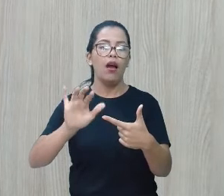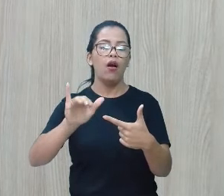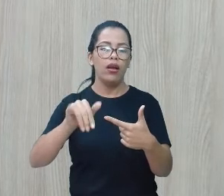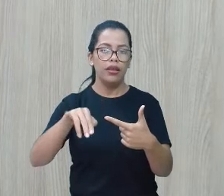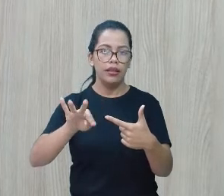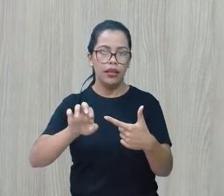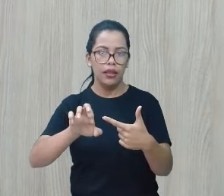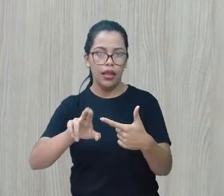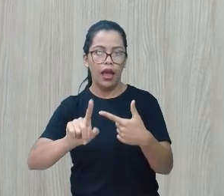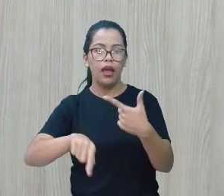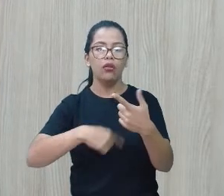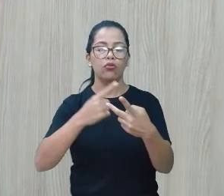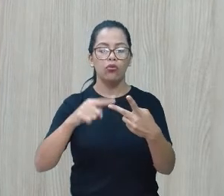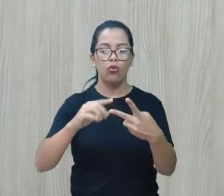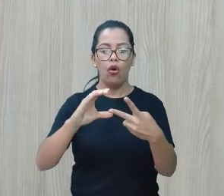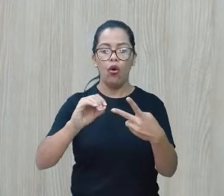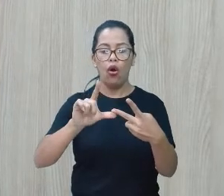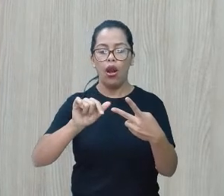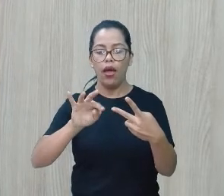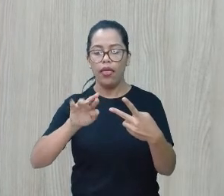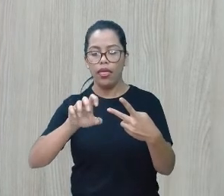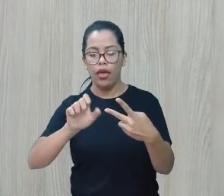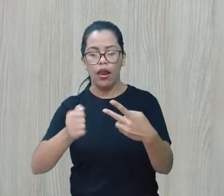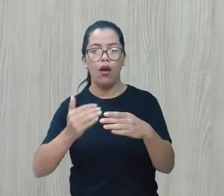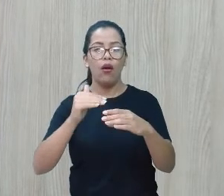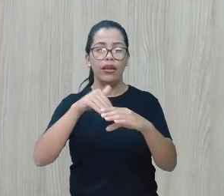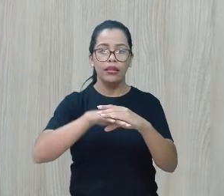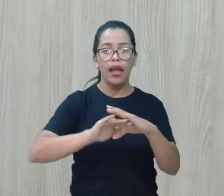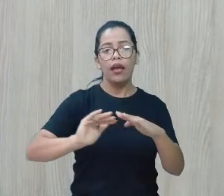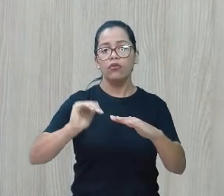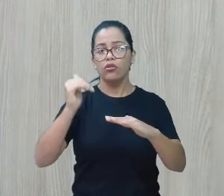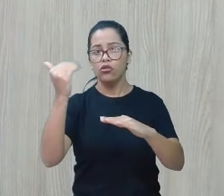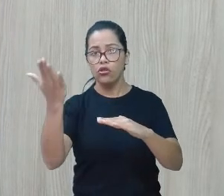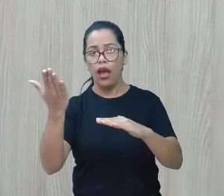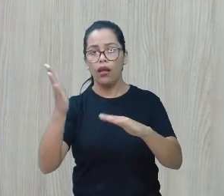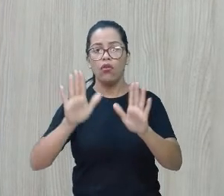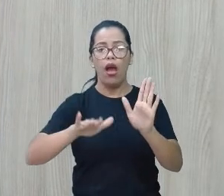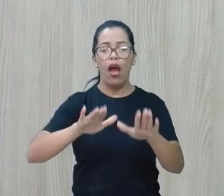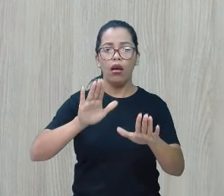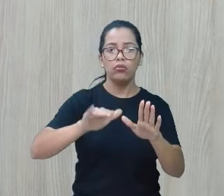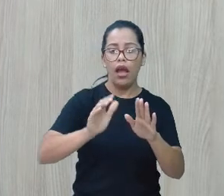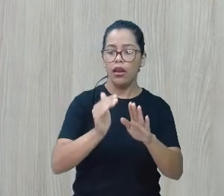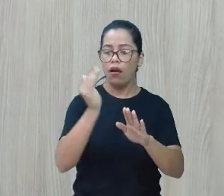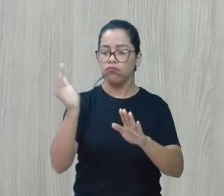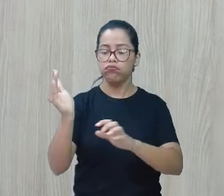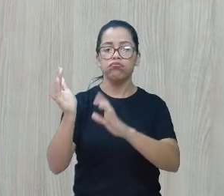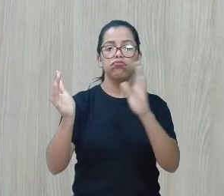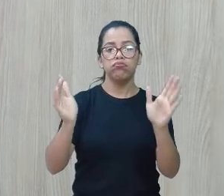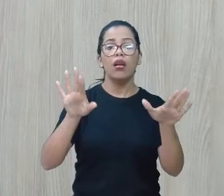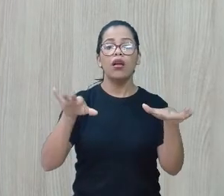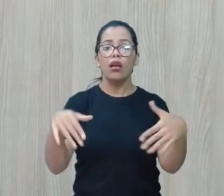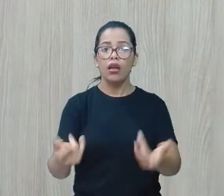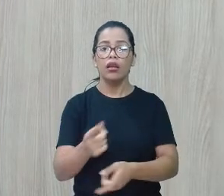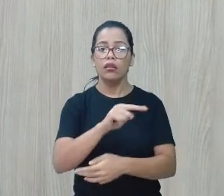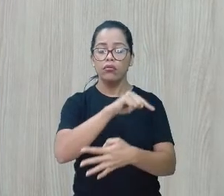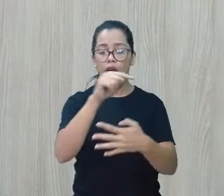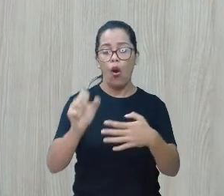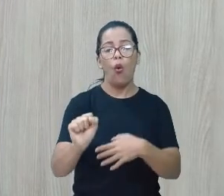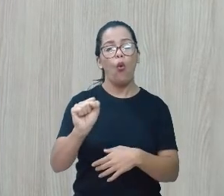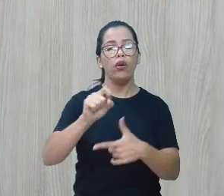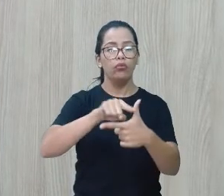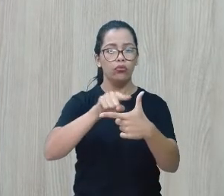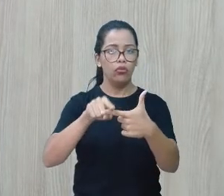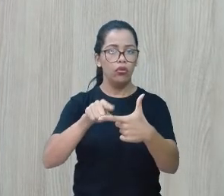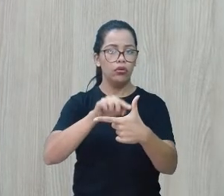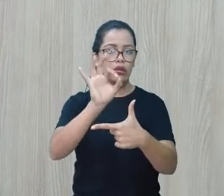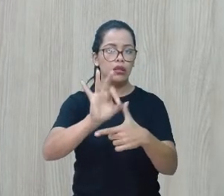e alternos externos. Compreende bem esses 4 conceitos aí e observa que é o seguinte, o professor Pedro chamou 8 ângulos, é exatamente